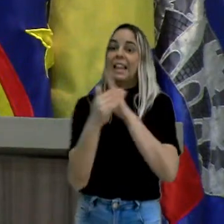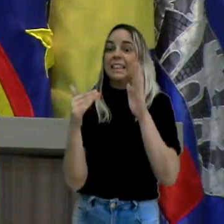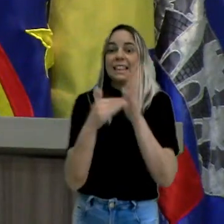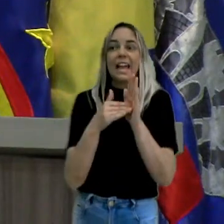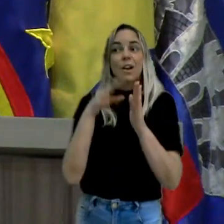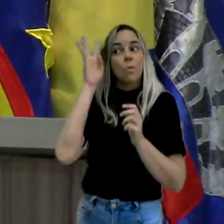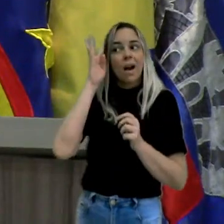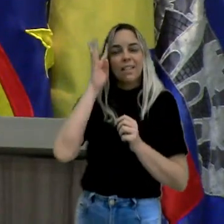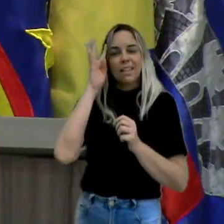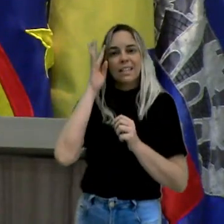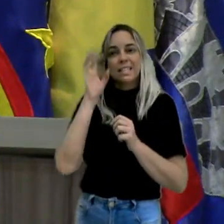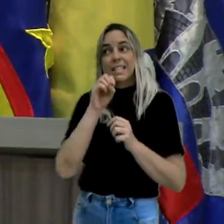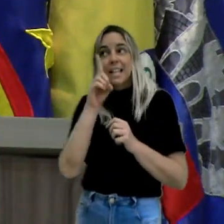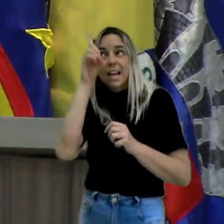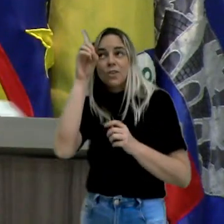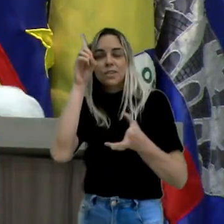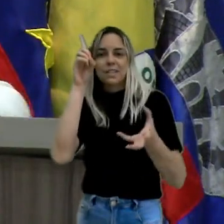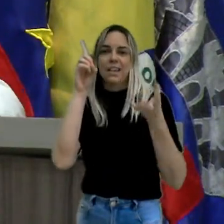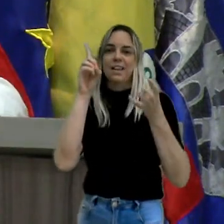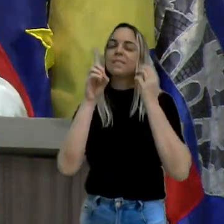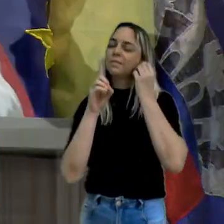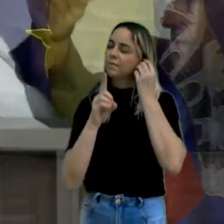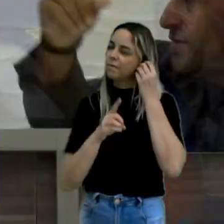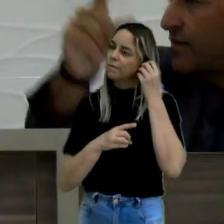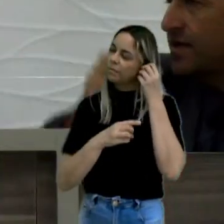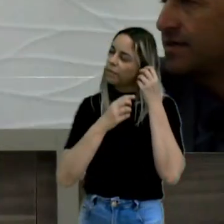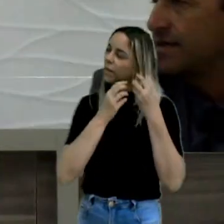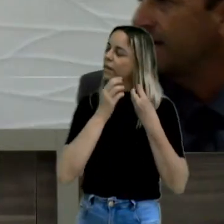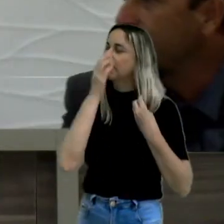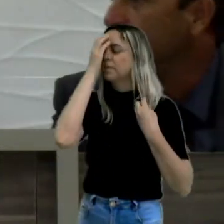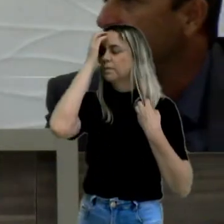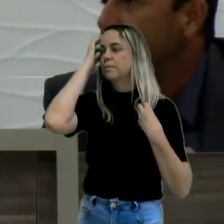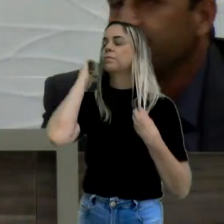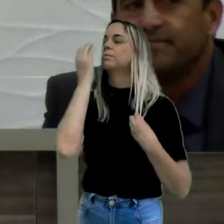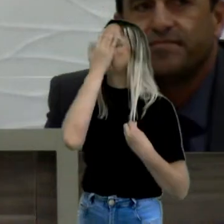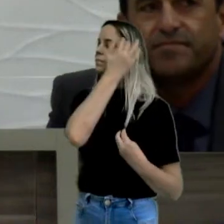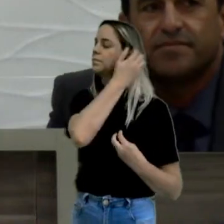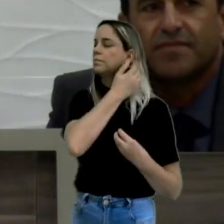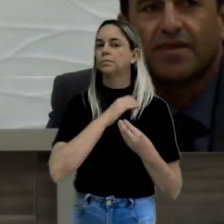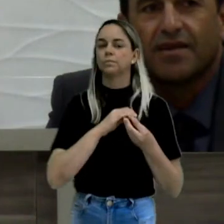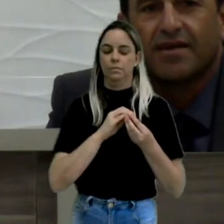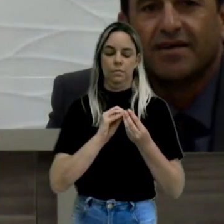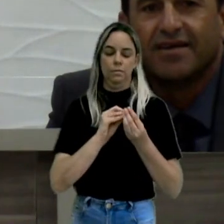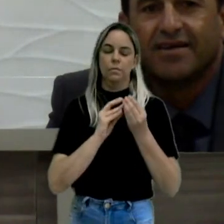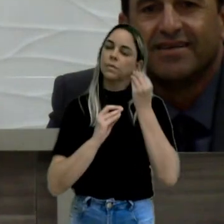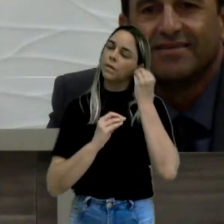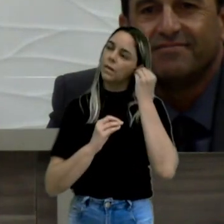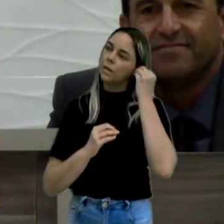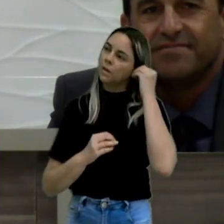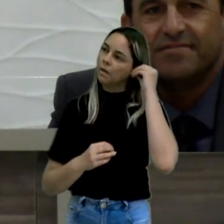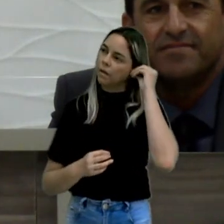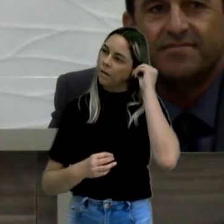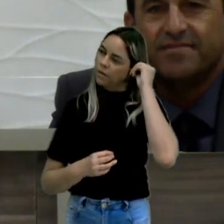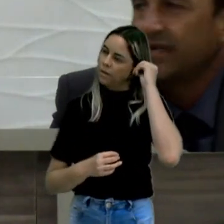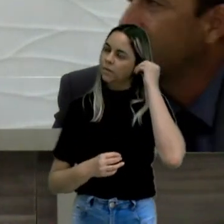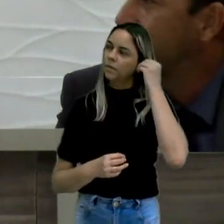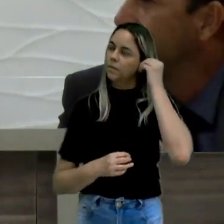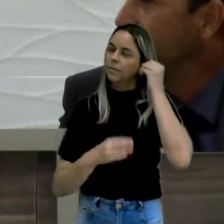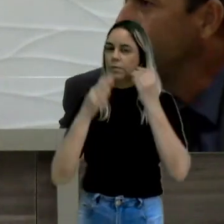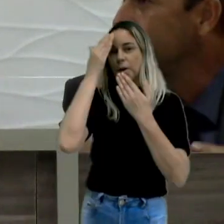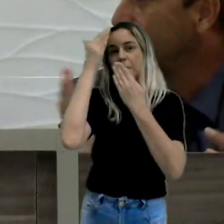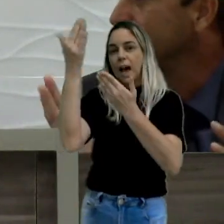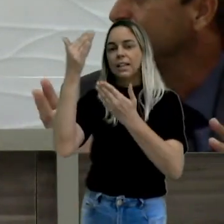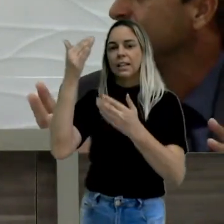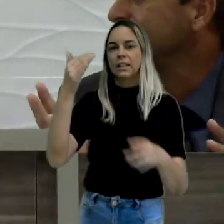próxima quarta-feira, assim, se o Senhor nos permitir. Agradeço a vereadora Neide, para contar a palavra ao vereador Diogo.